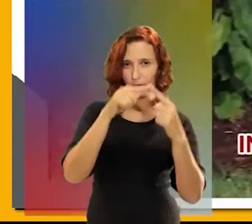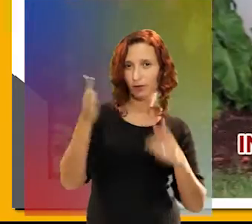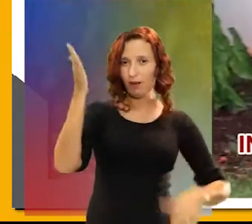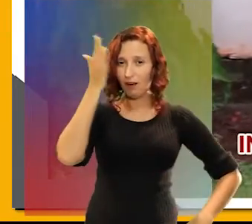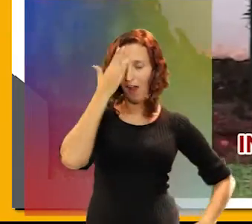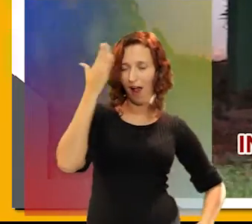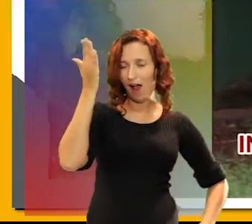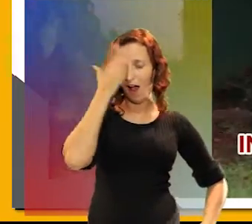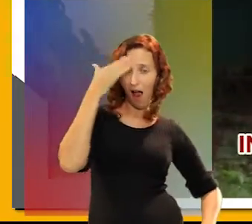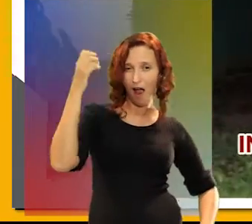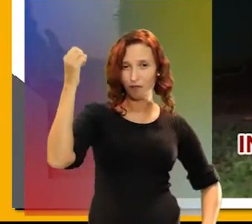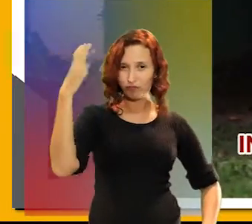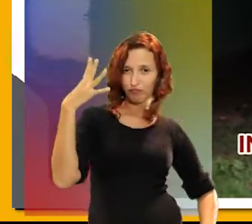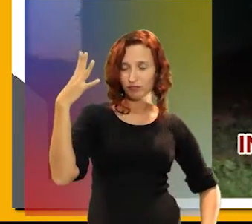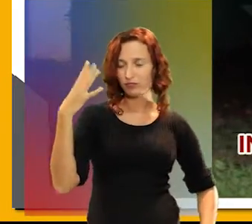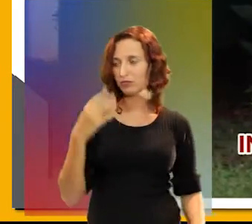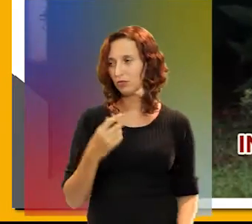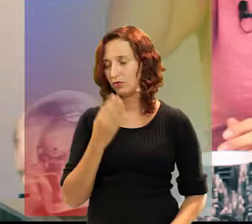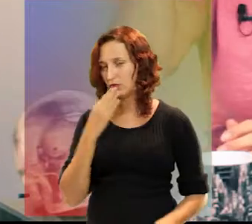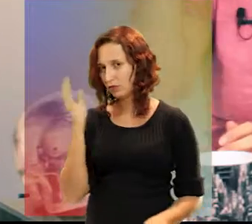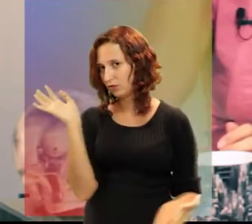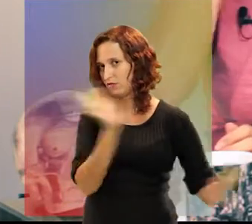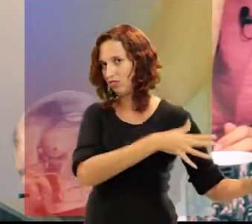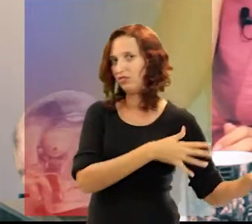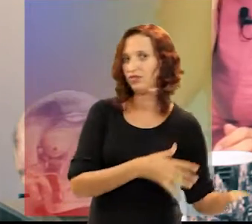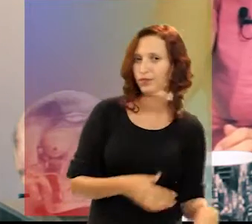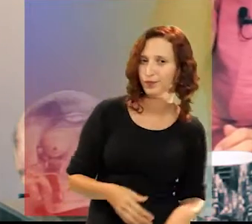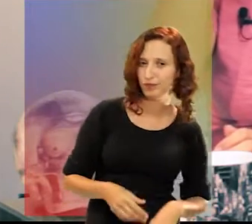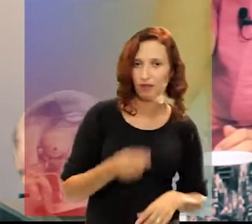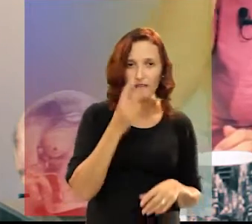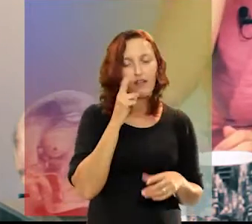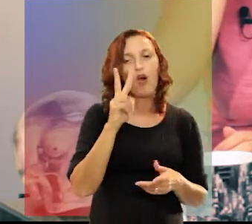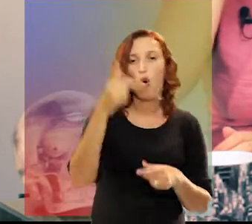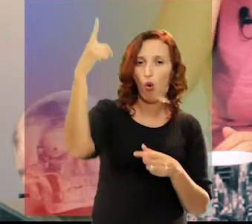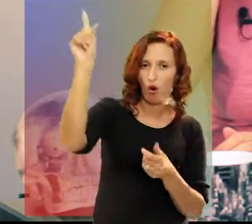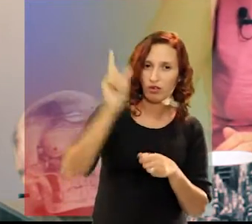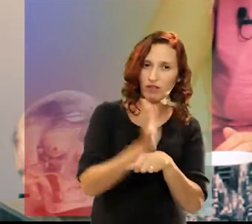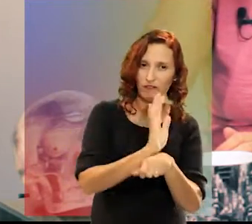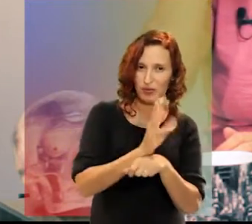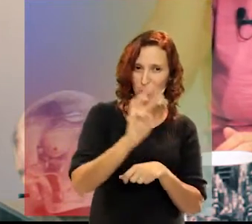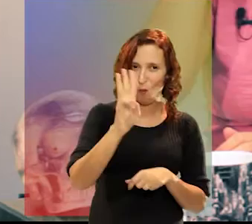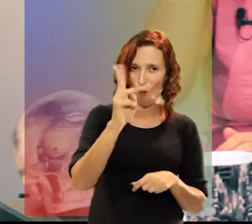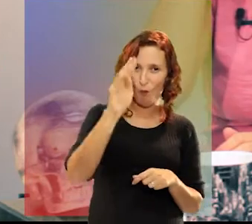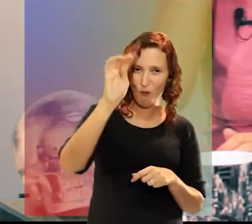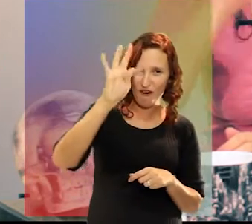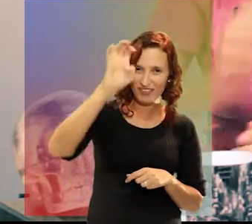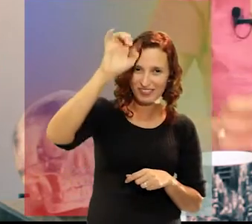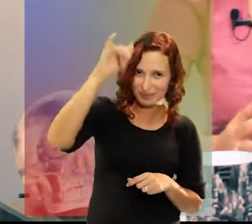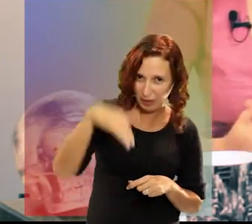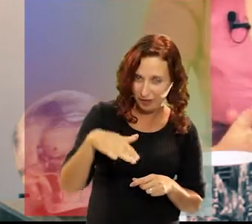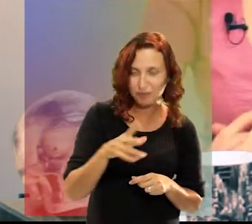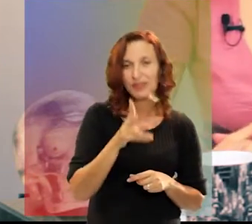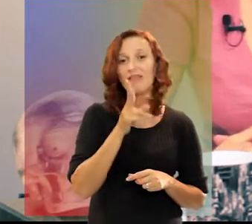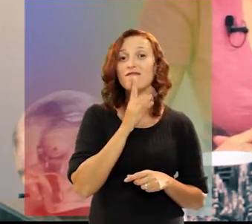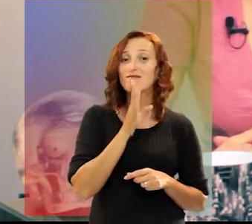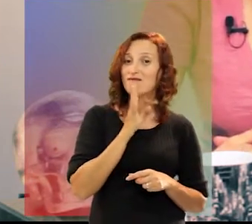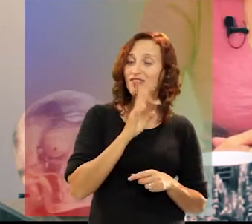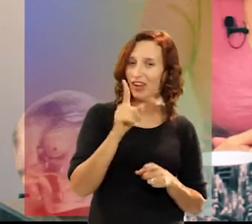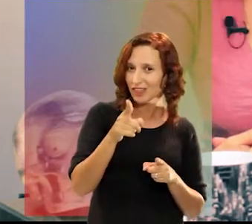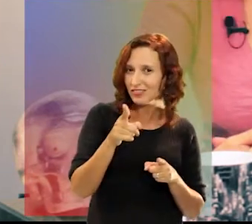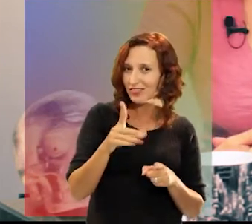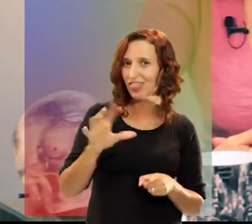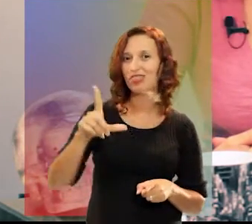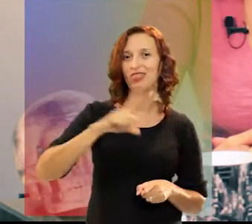na vida, luz, sabedoria. E outra obra também usada é o Watchmen, que também tem essa mesma questão dos